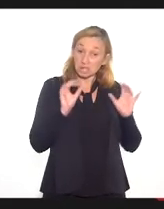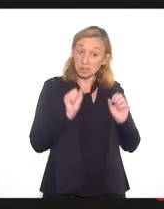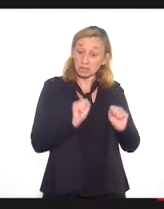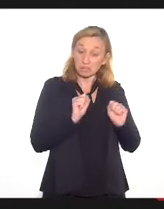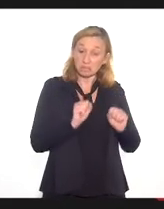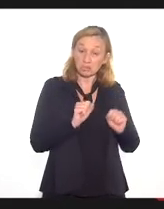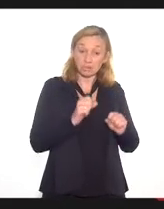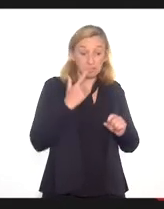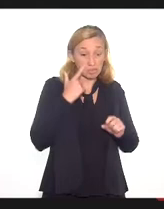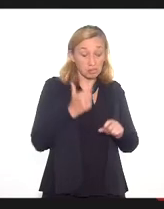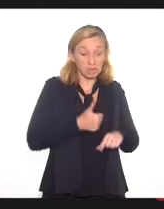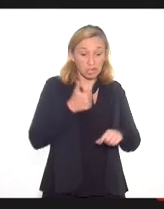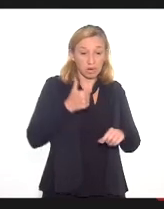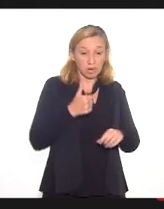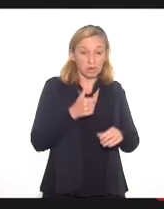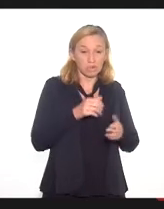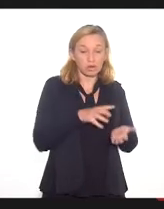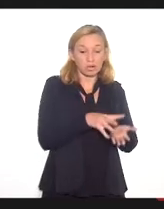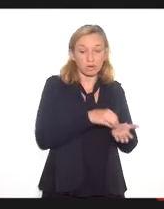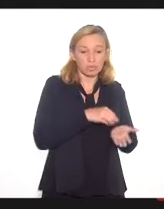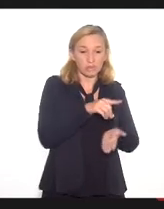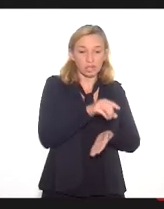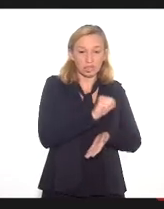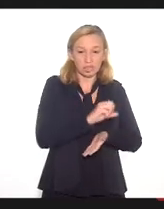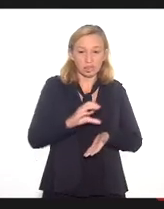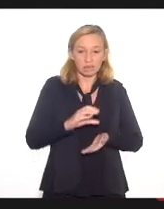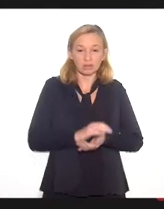olhando mais para esse exemplo pode ir Henrique